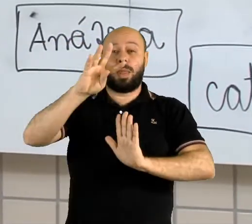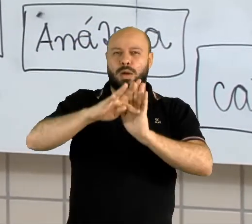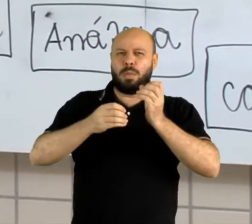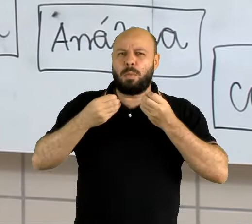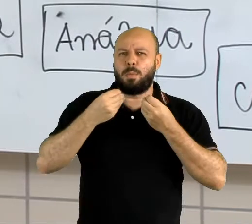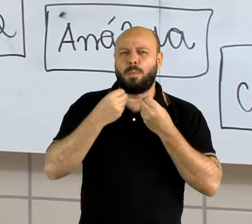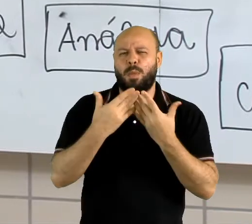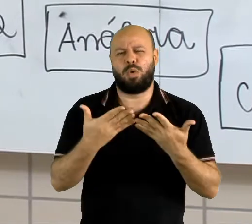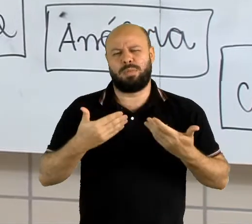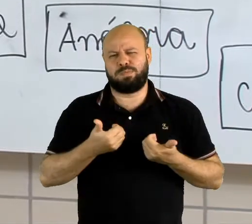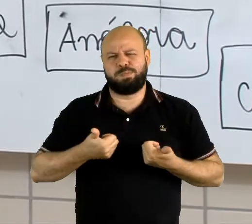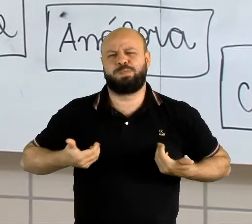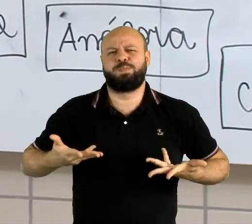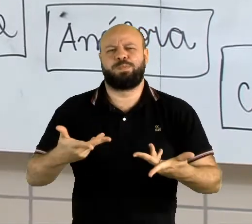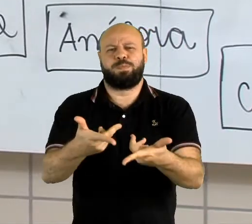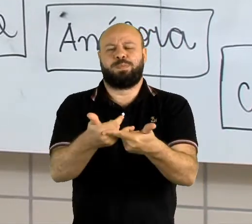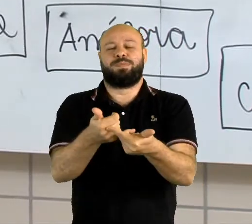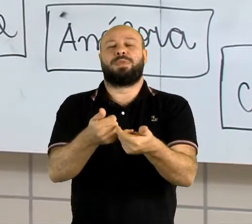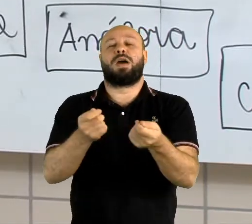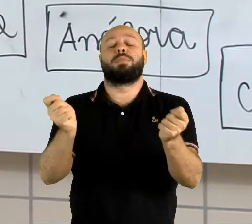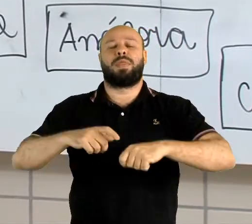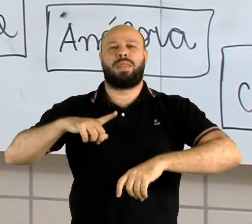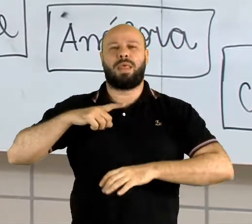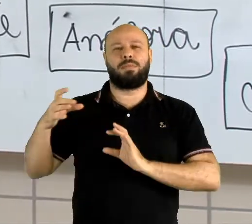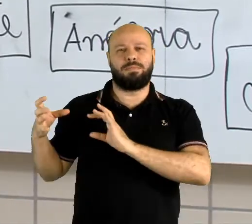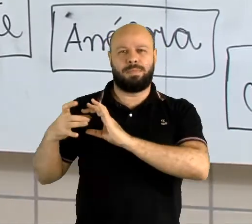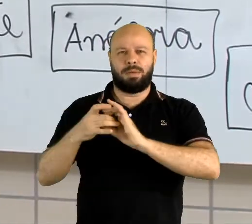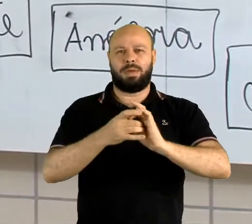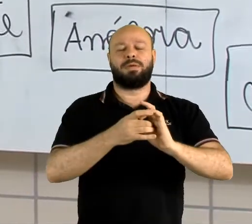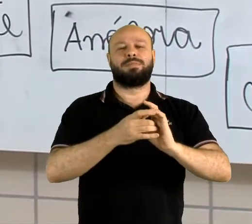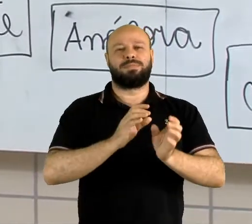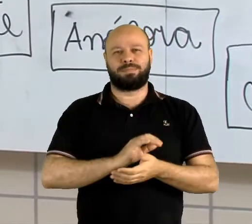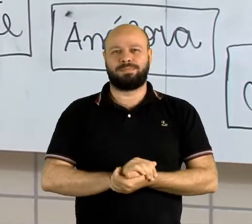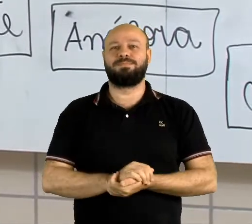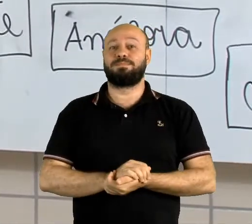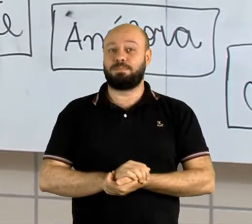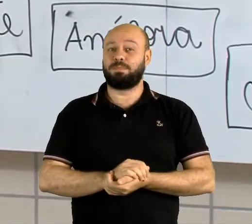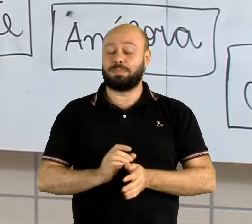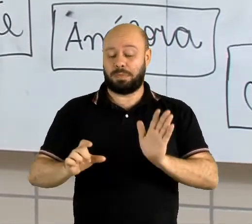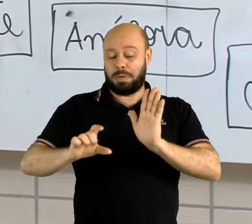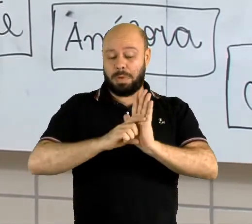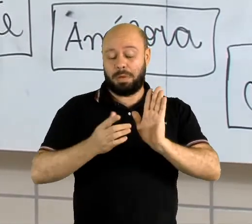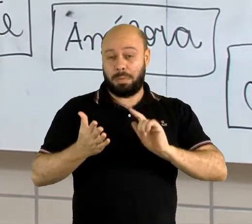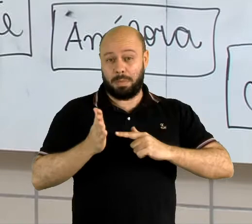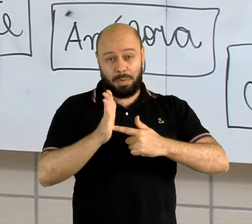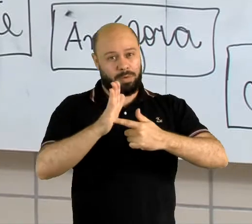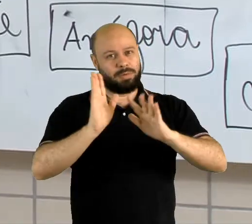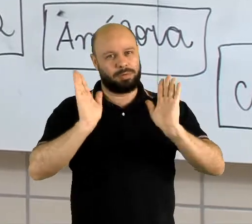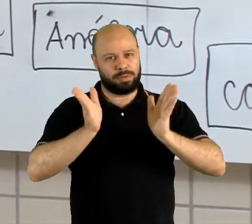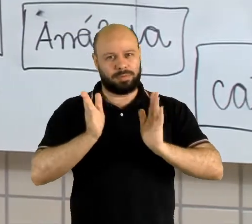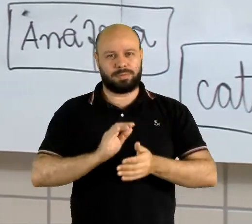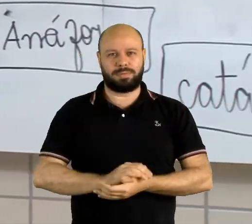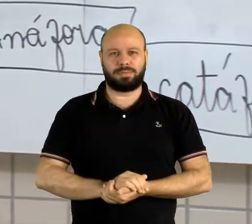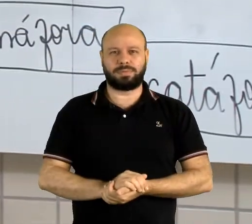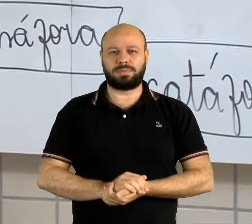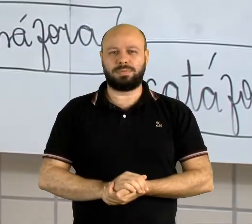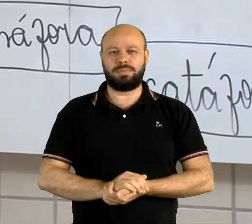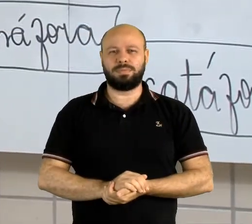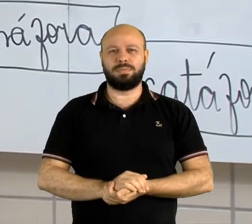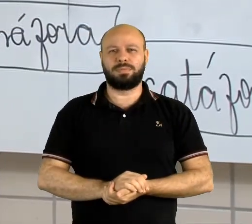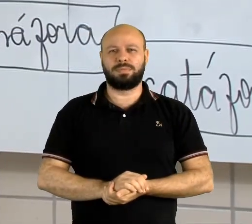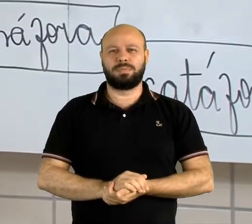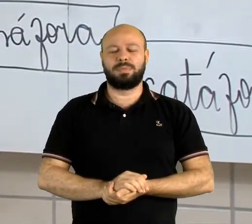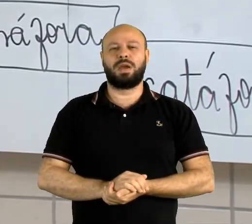um bom emprego da coesão, como nós vimos aí nesse fragmento. Então,